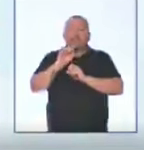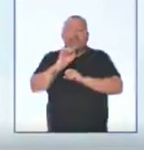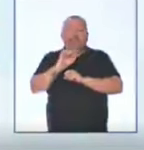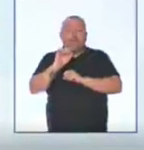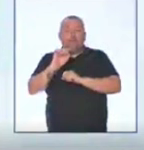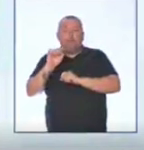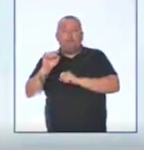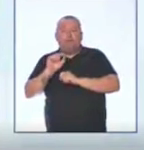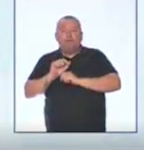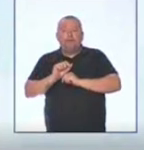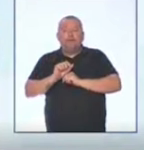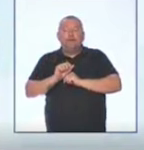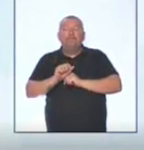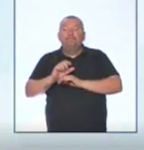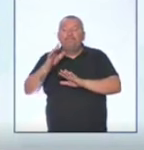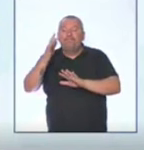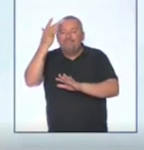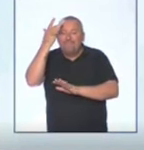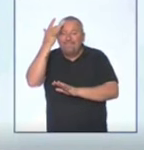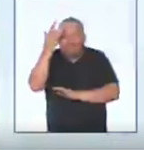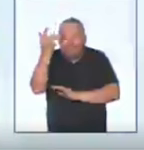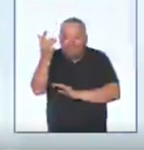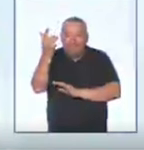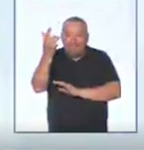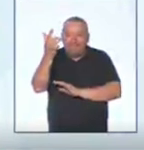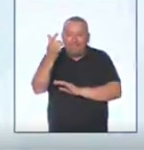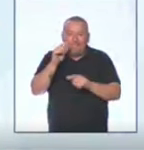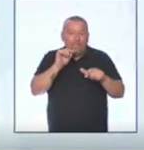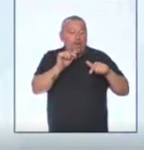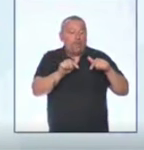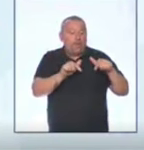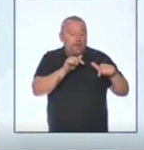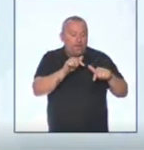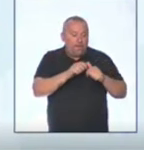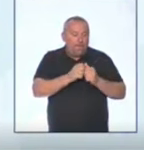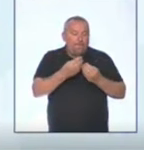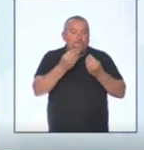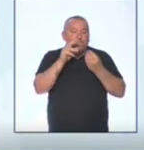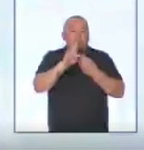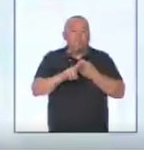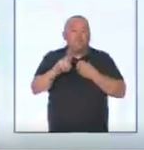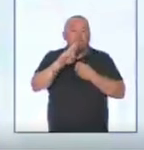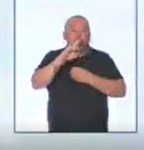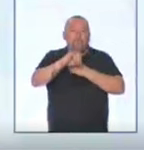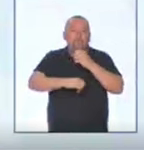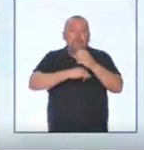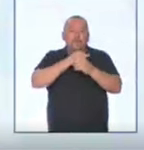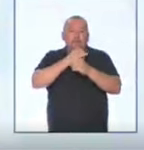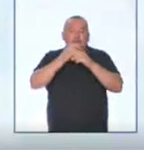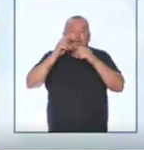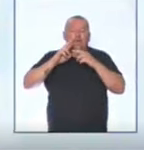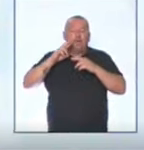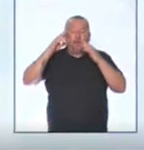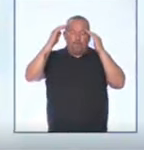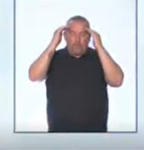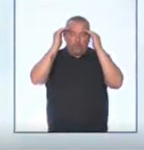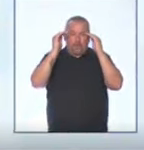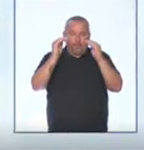3 pontinhos. No dia seguinte, trabalho. Como utilizar a internet com